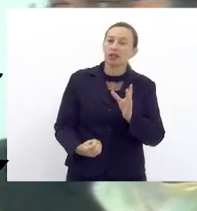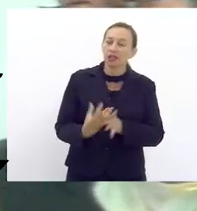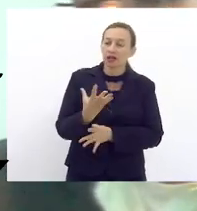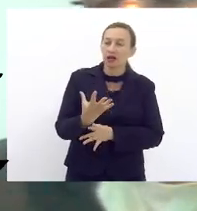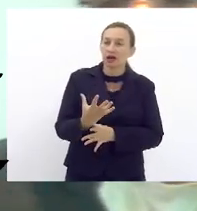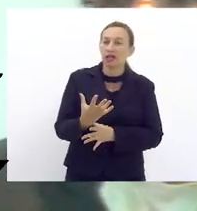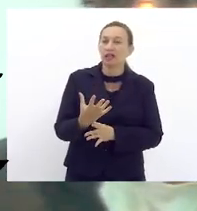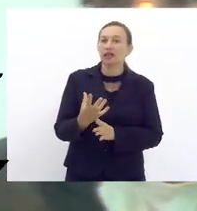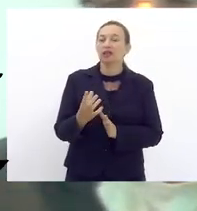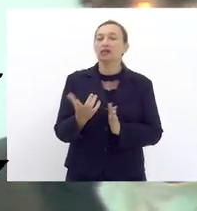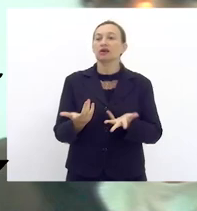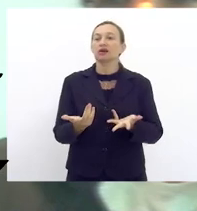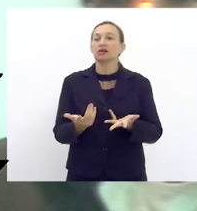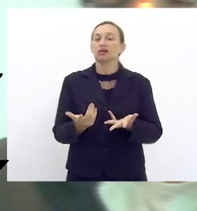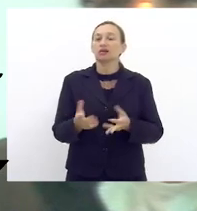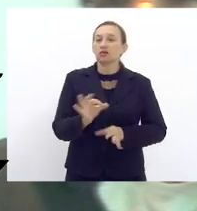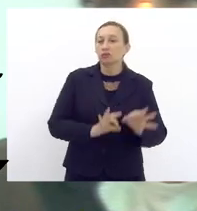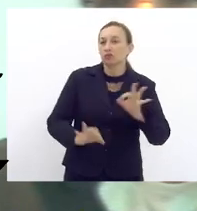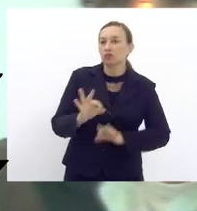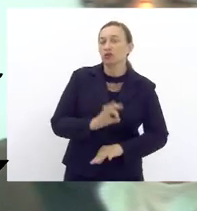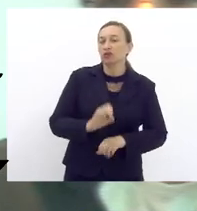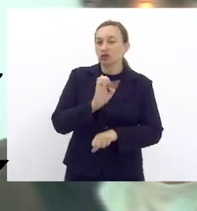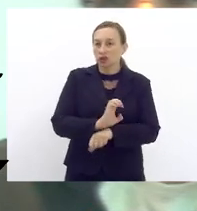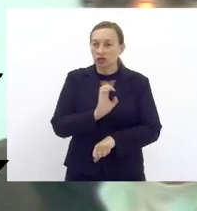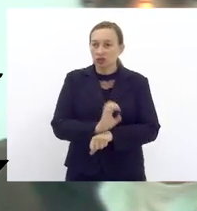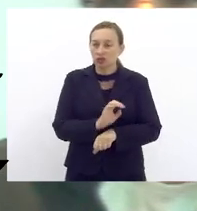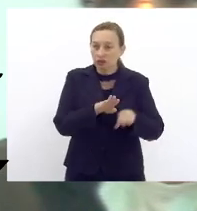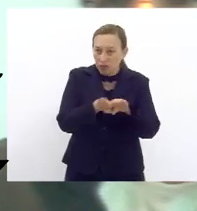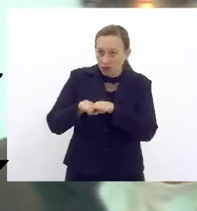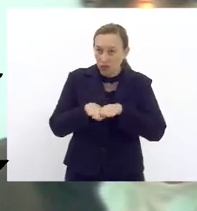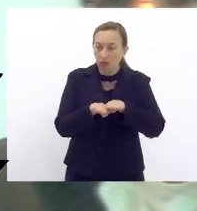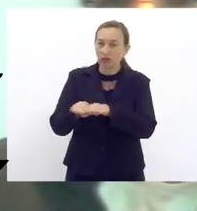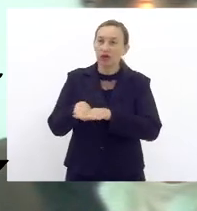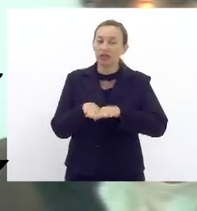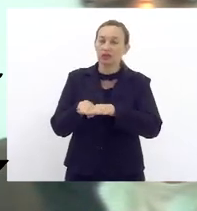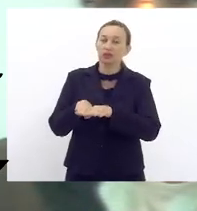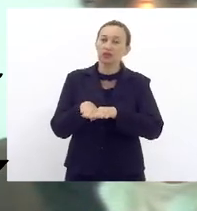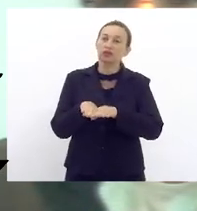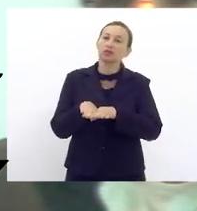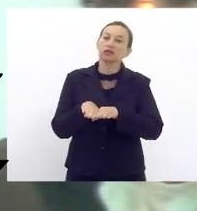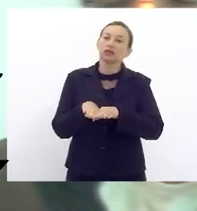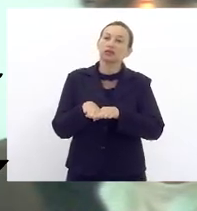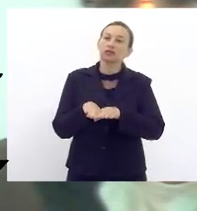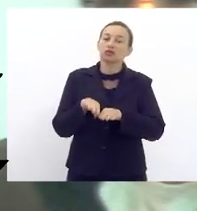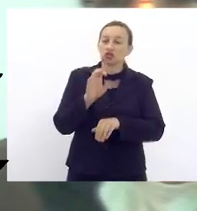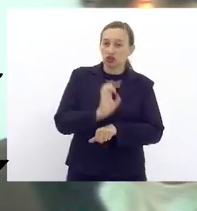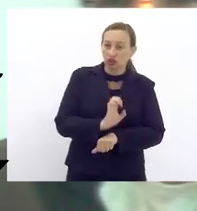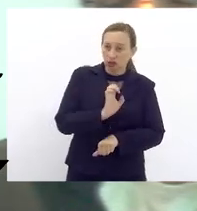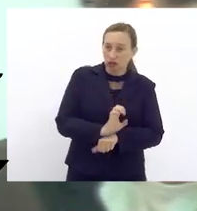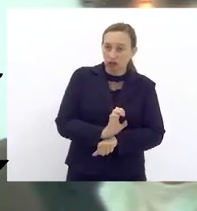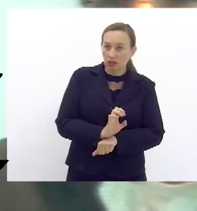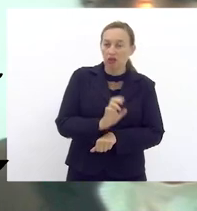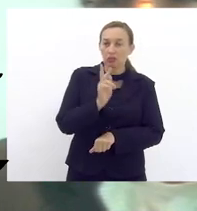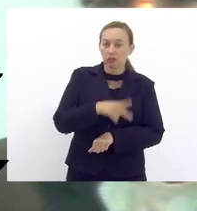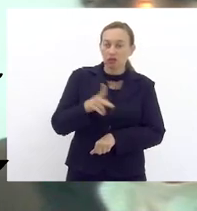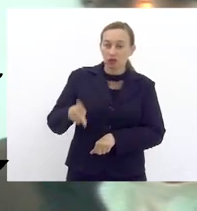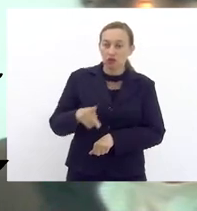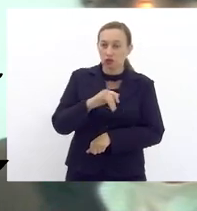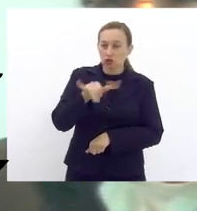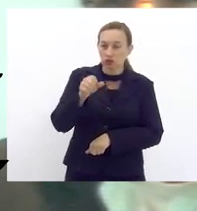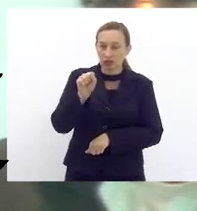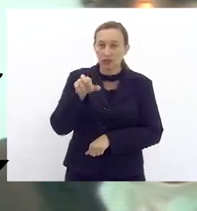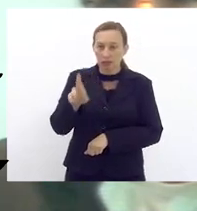no plano estadual de promoção da igualdade de promoção da Igualdade Estadual Professor Josemar e Carlos